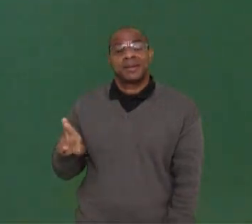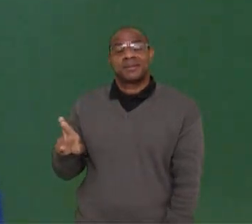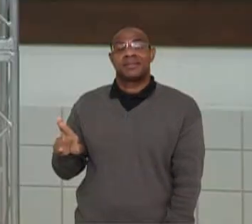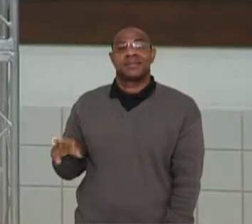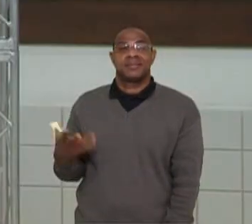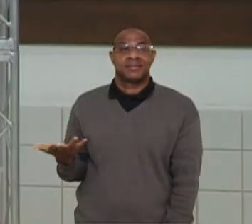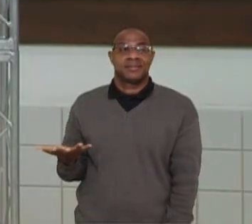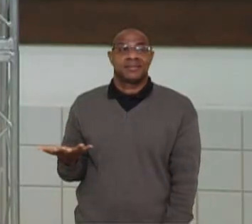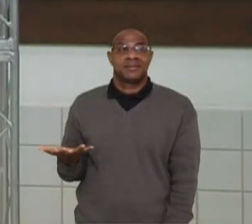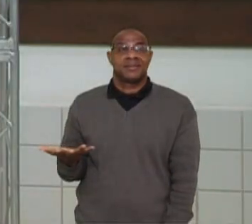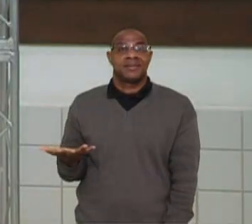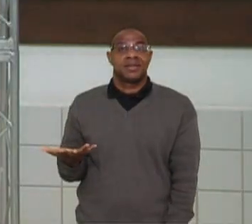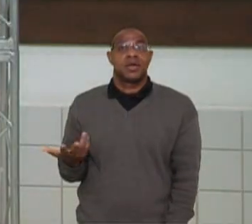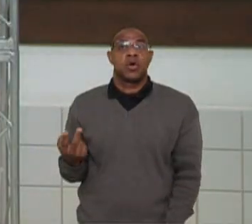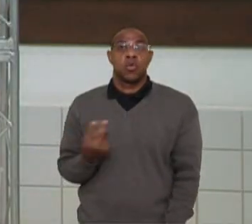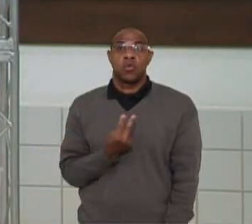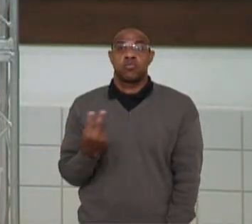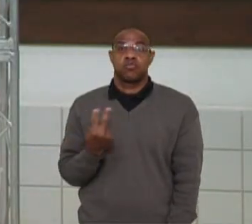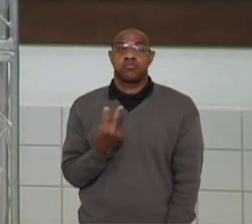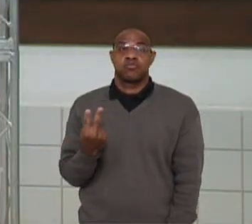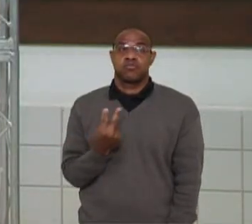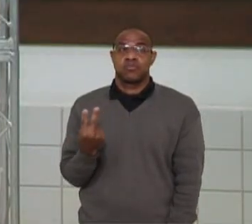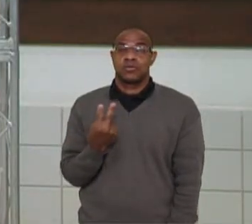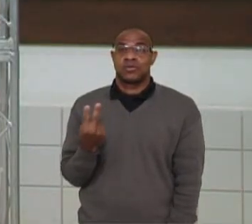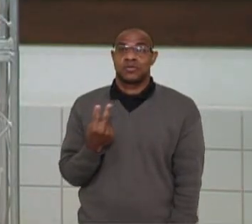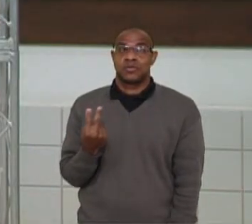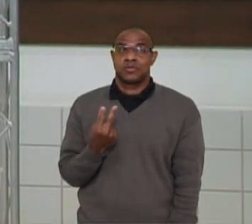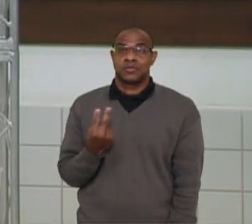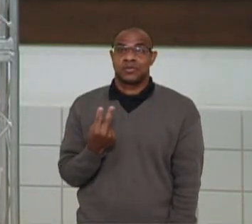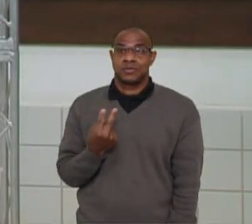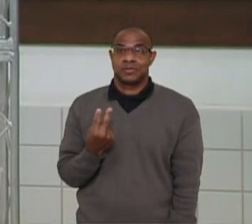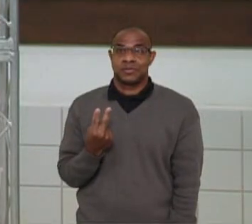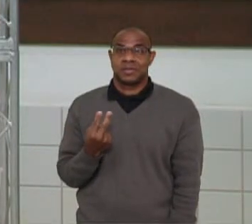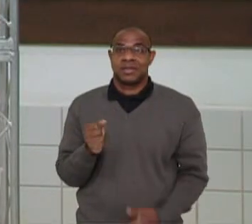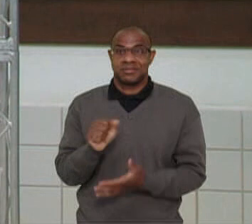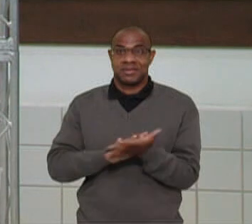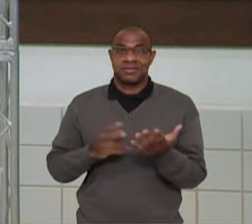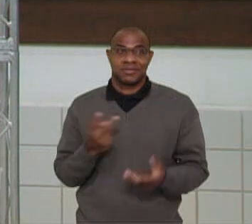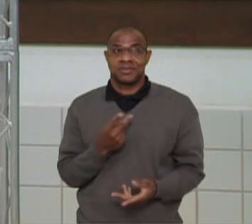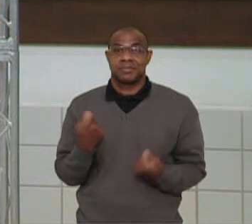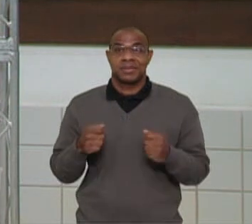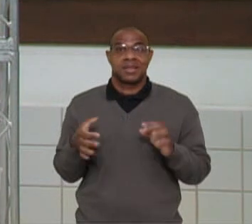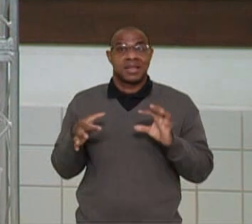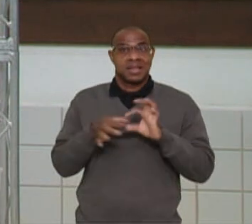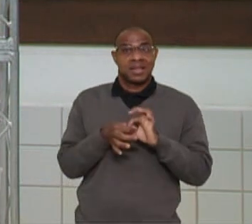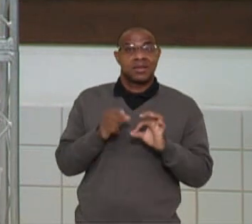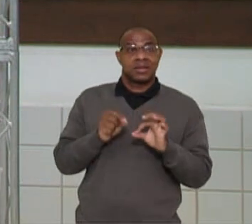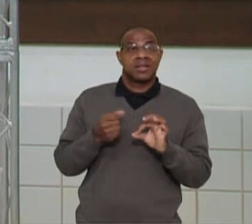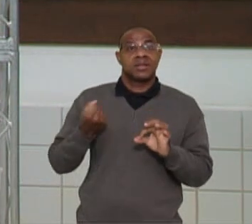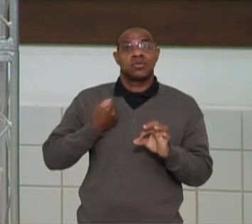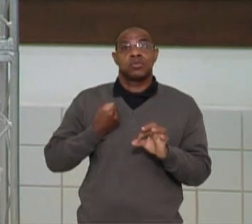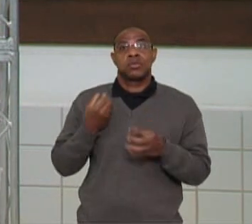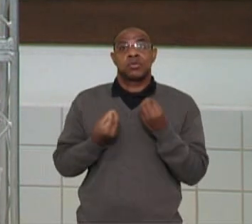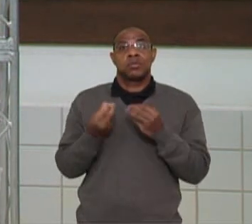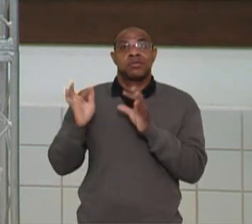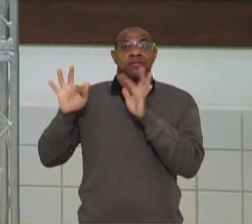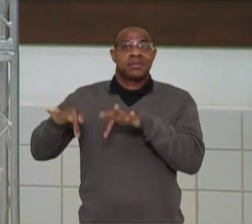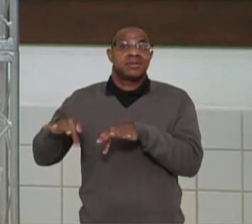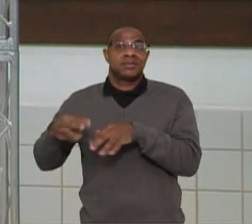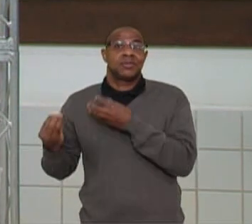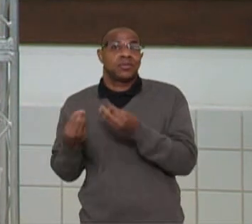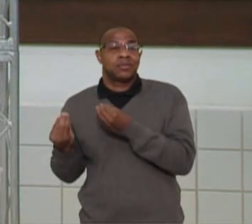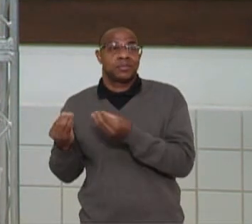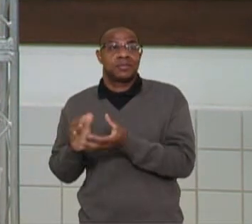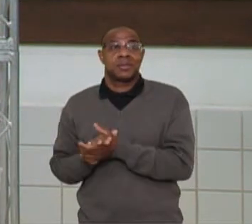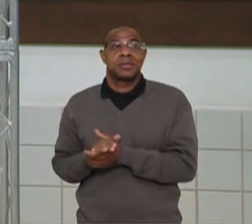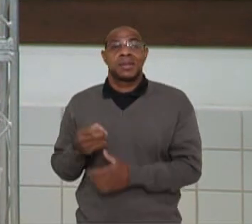Veja, ambos os fenômenos, eles dependem do quê? De como o número termina. Para